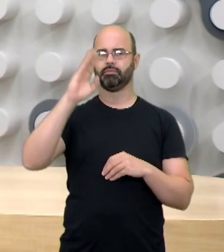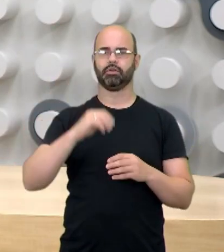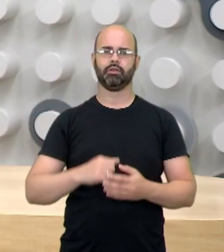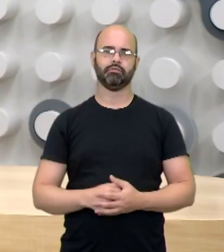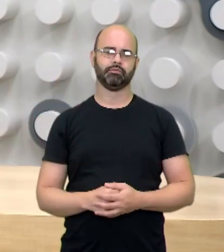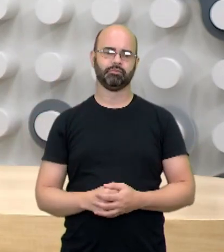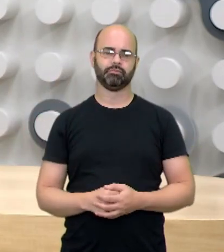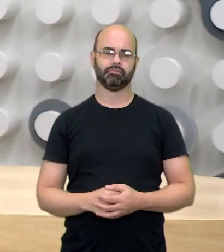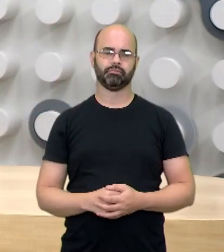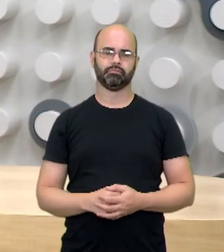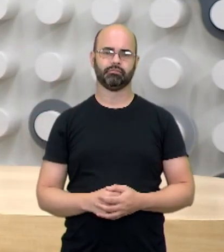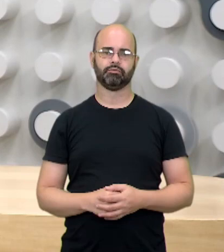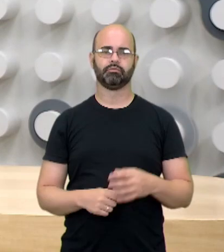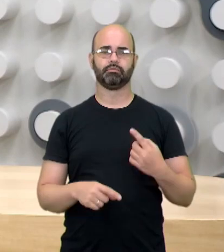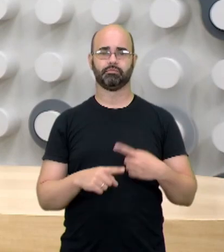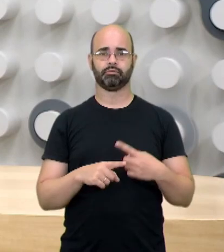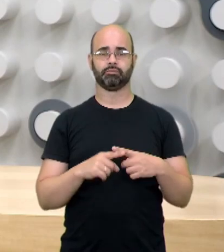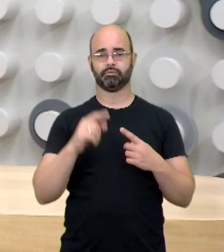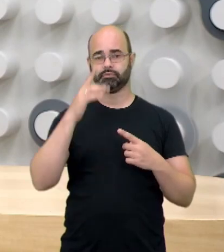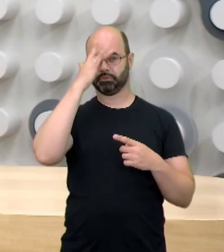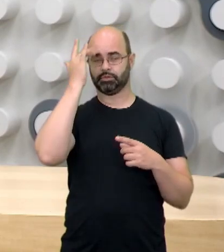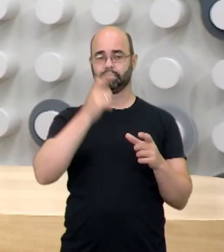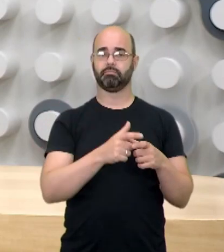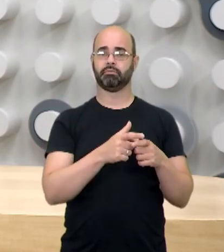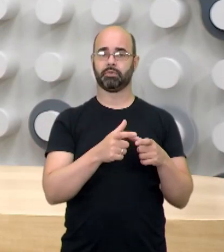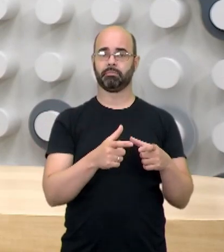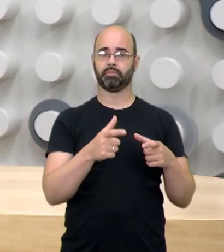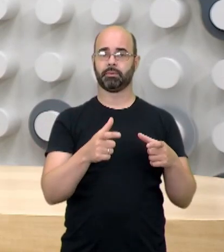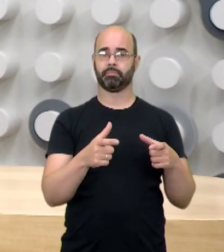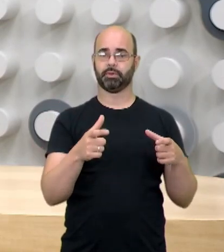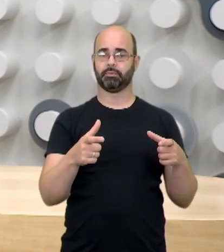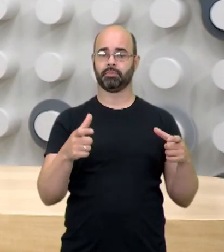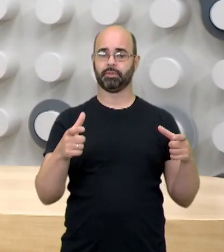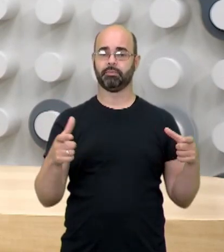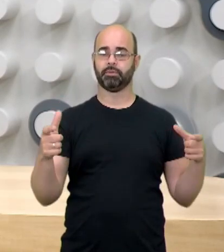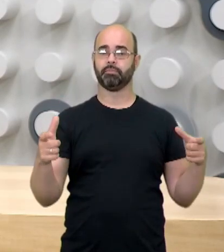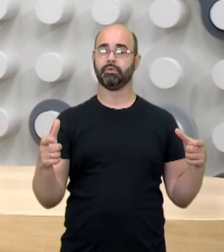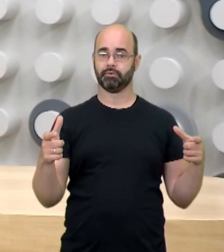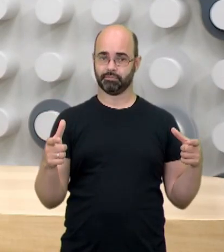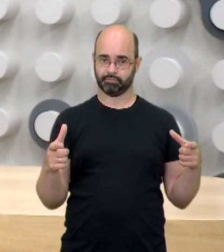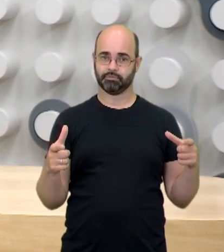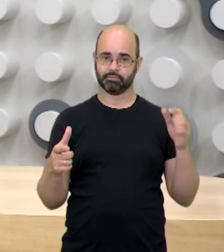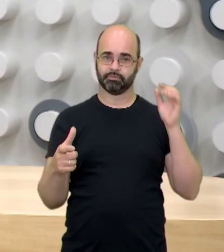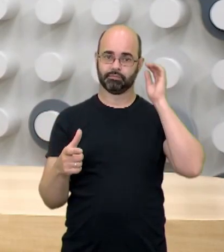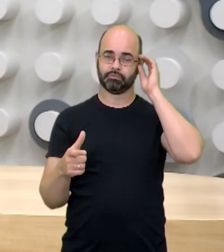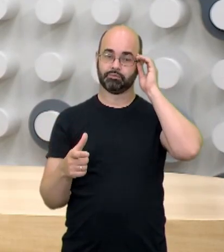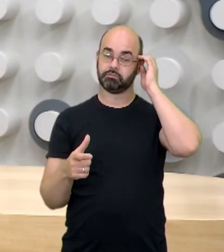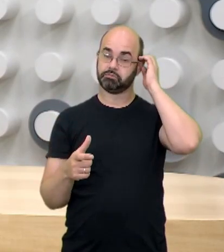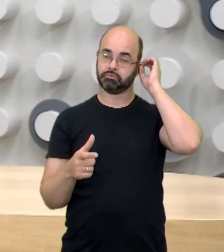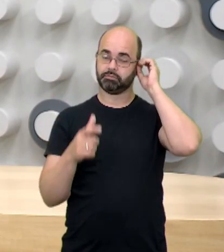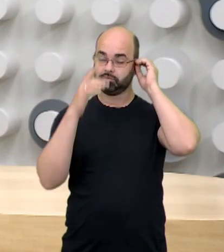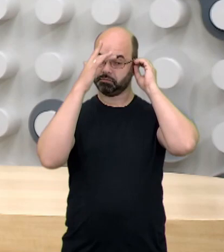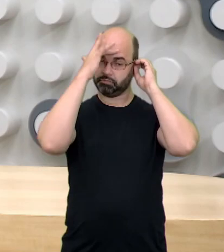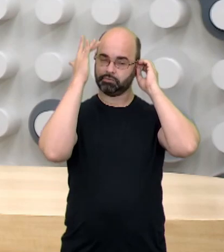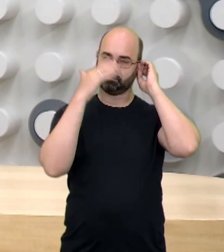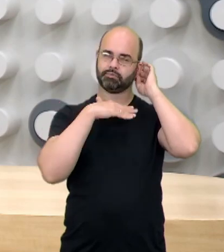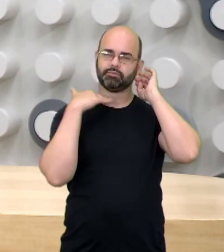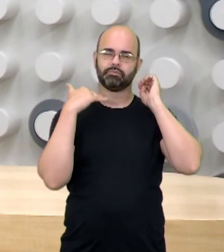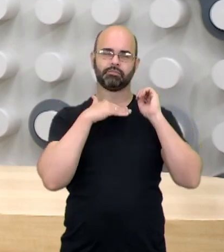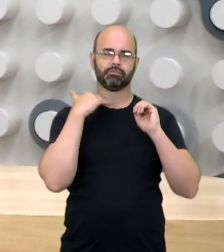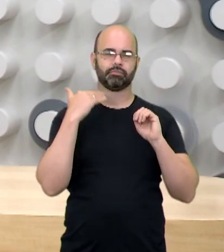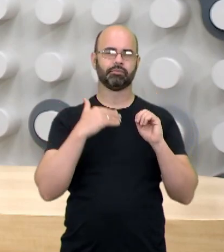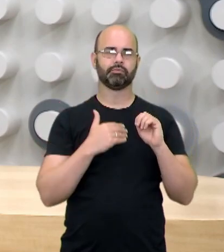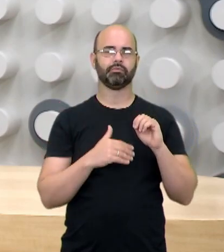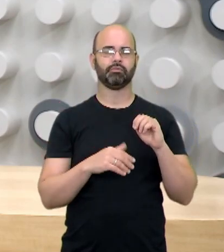A questão do crescimento vegetativo, ele estava muito compactado aí em relação à alta taxa de mortalidade, com